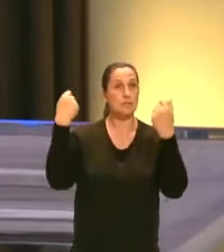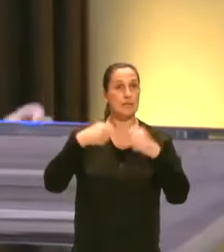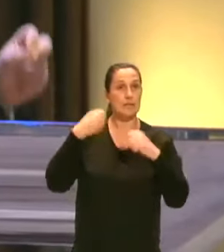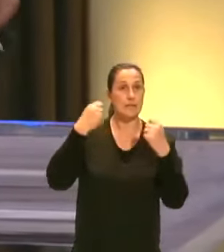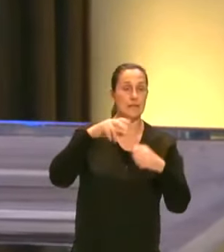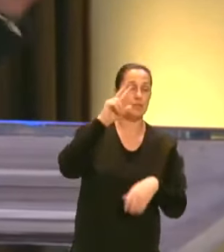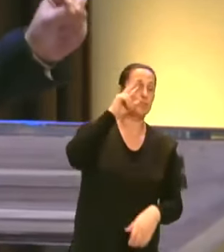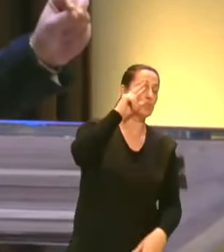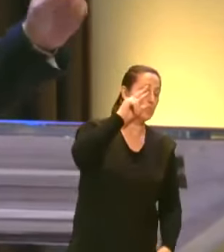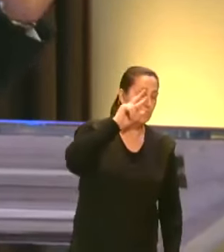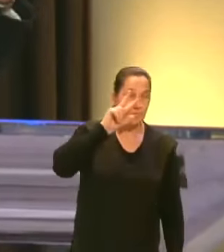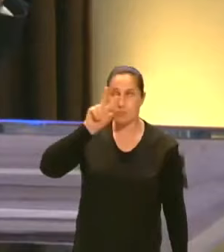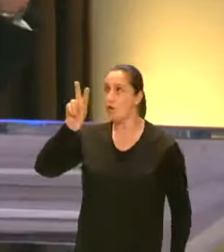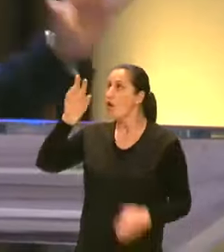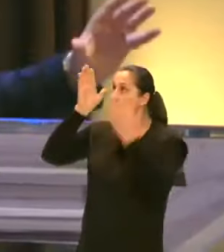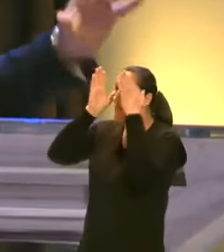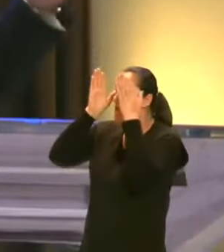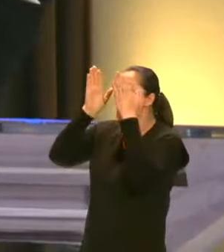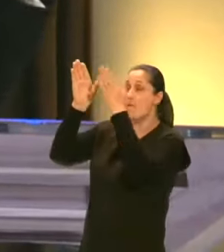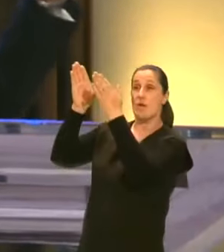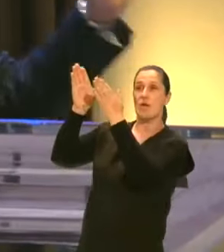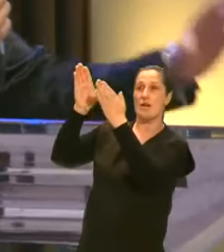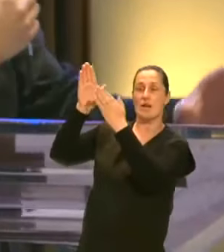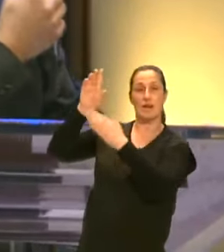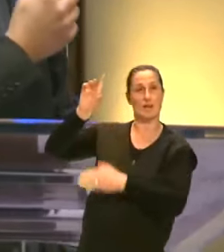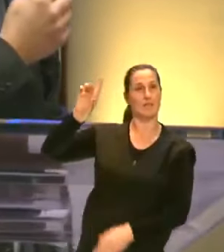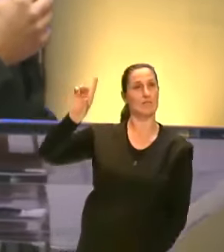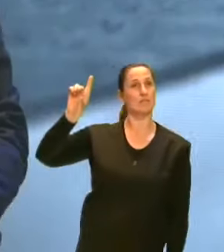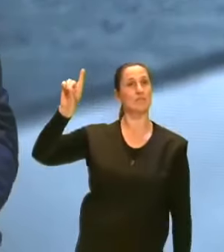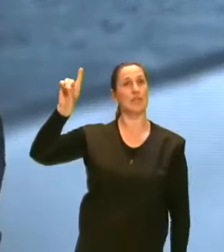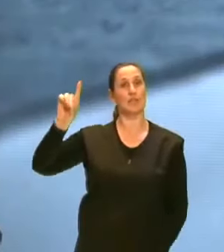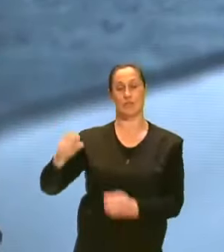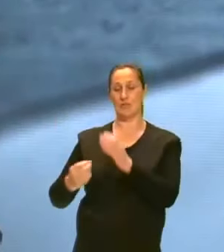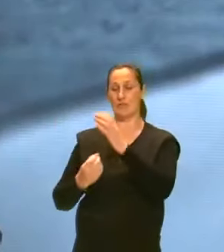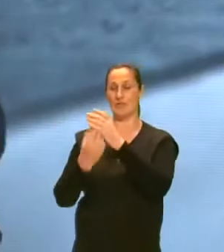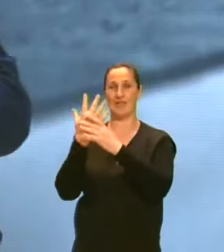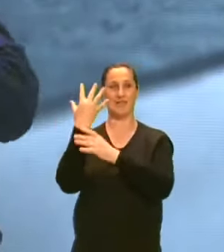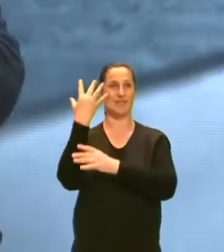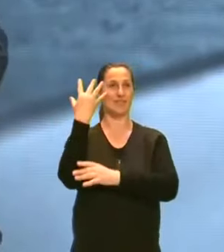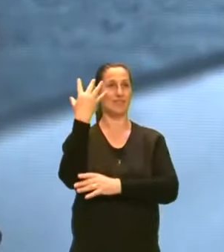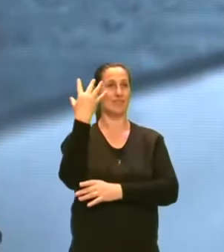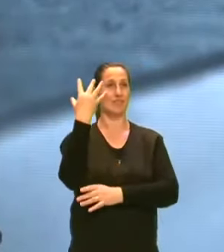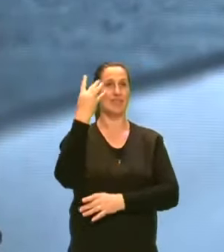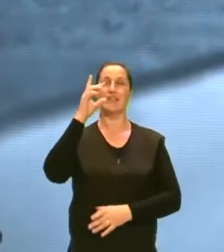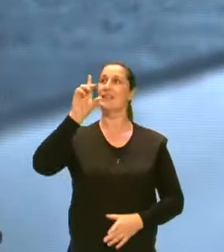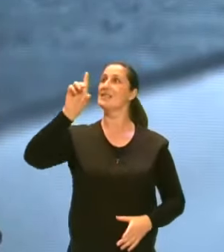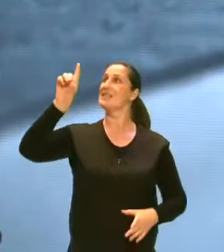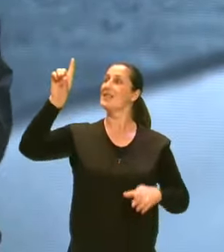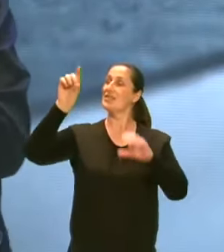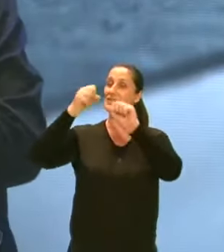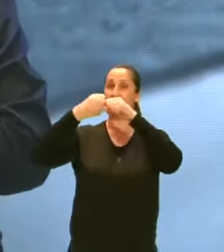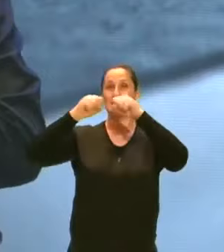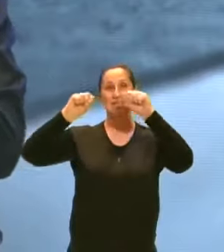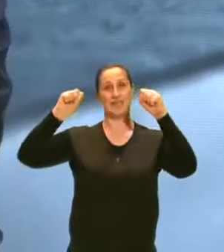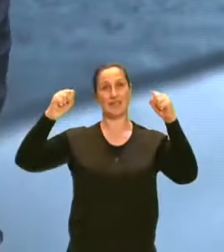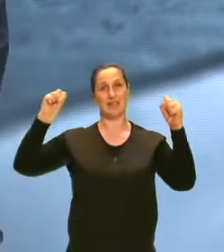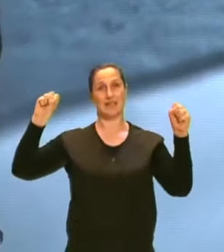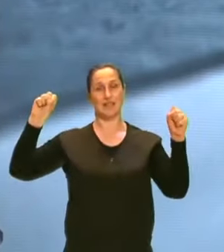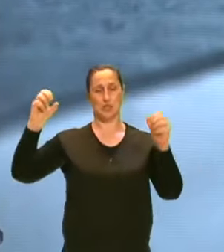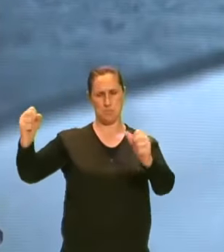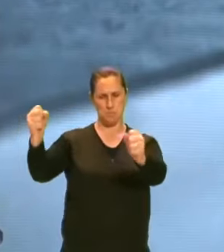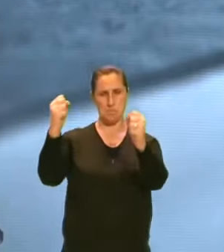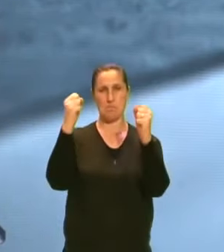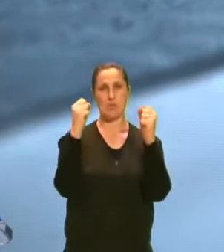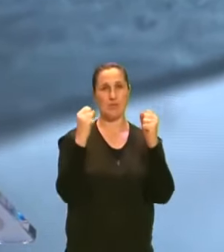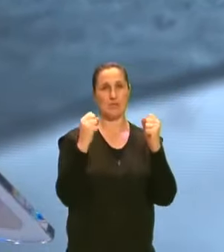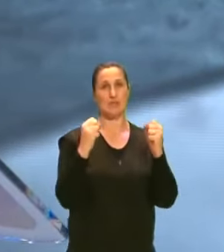problemas nos cercam e contemplar um Deus criador, um Deus grande, um Deus poderoso.